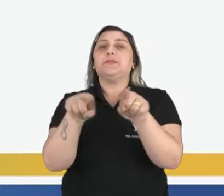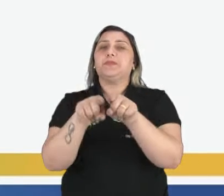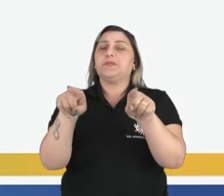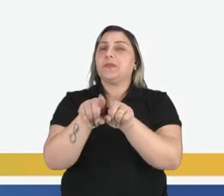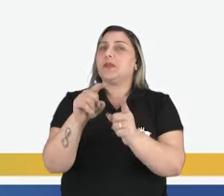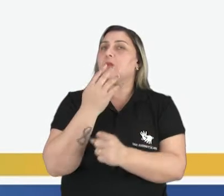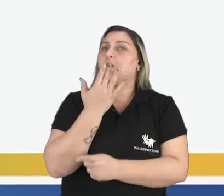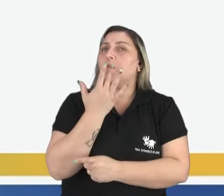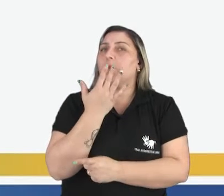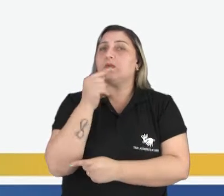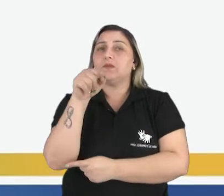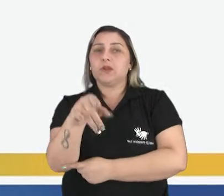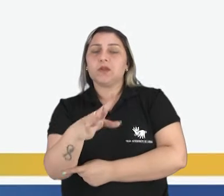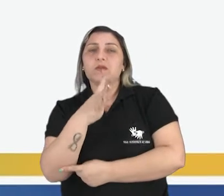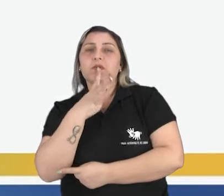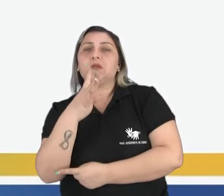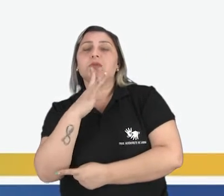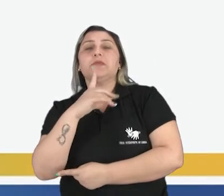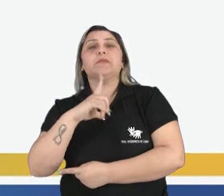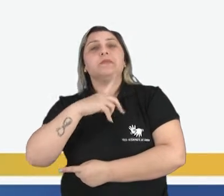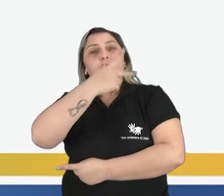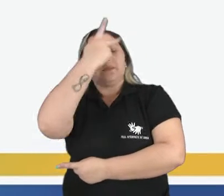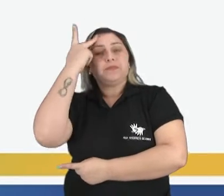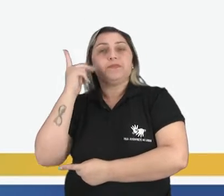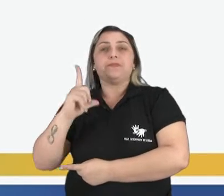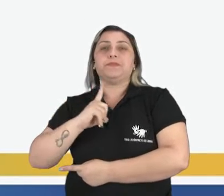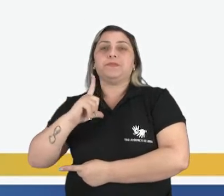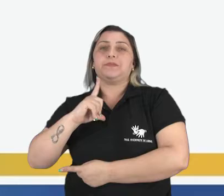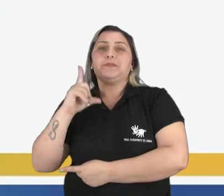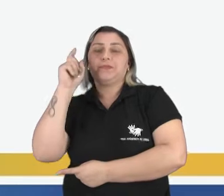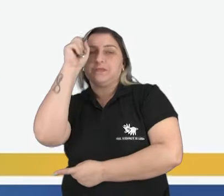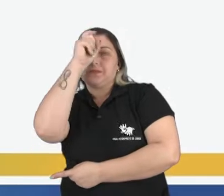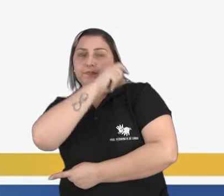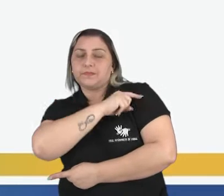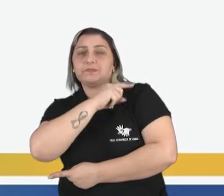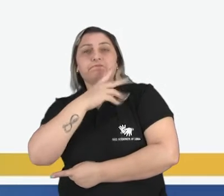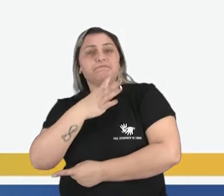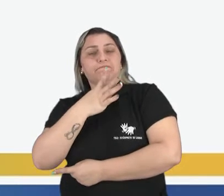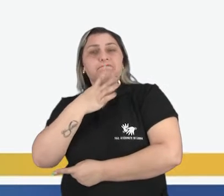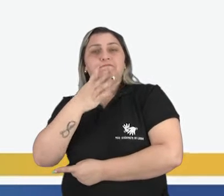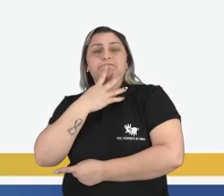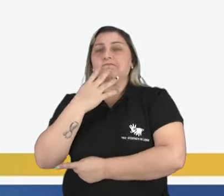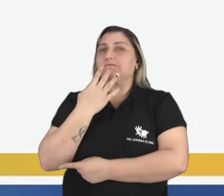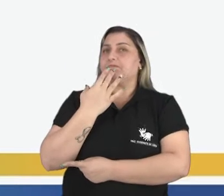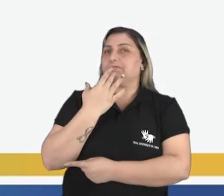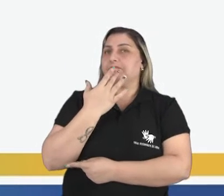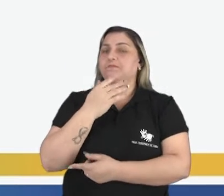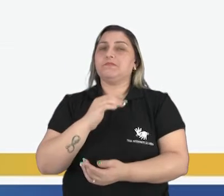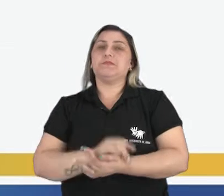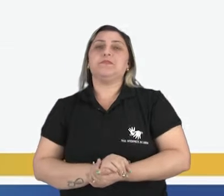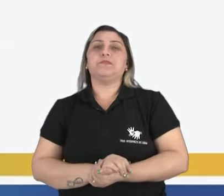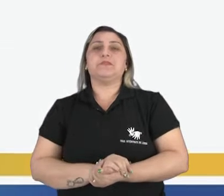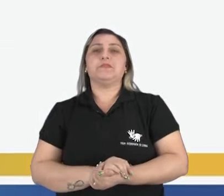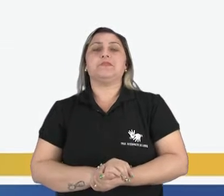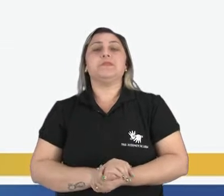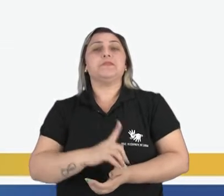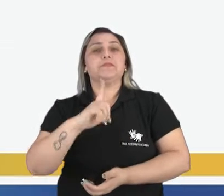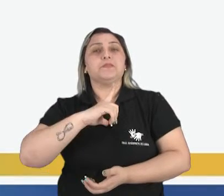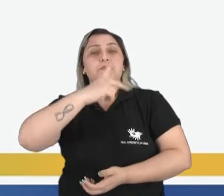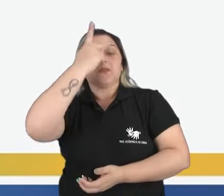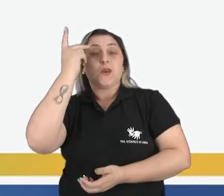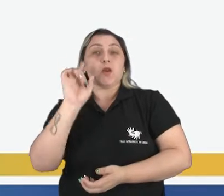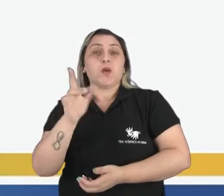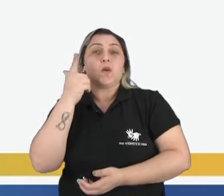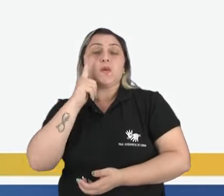determinadas cores, né? Existem pessoas que têm dificuldade de conhecer cores, né? Tem pessoa que